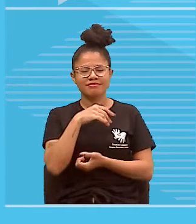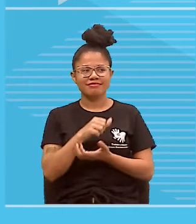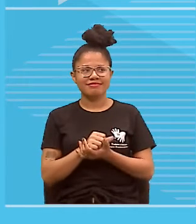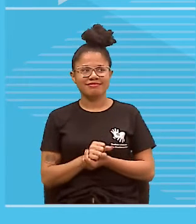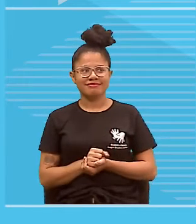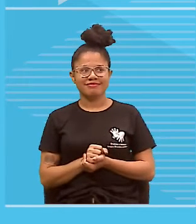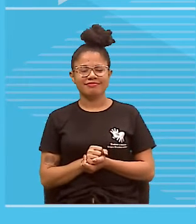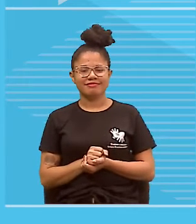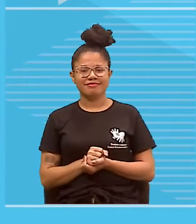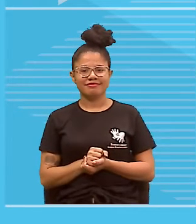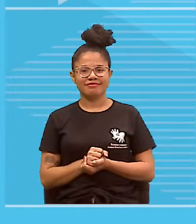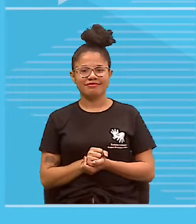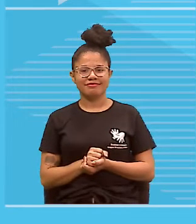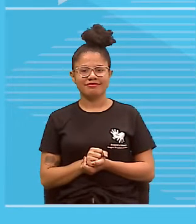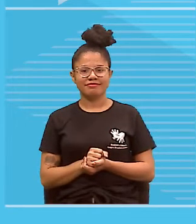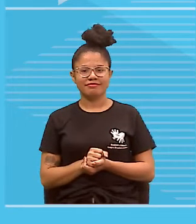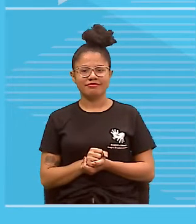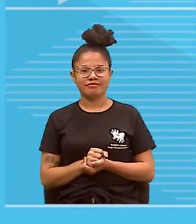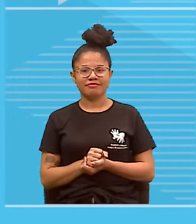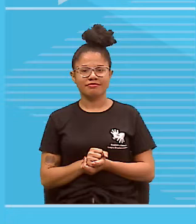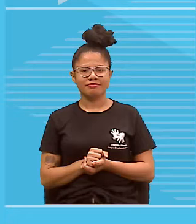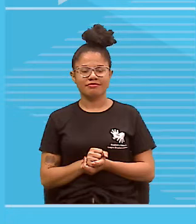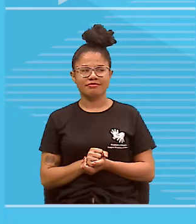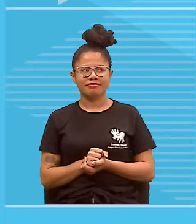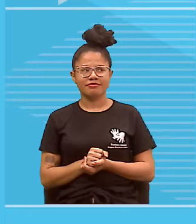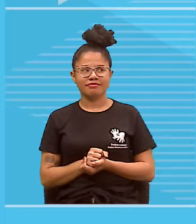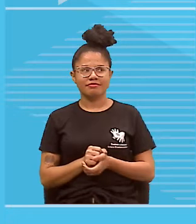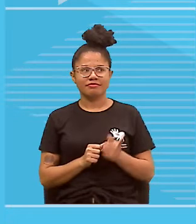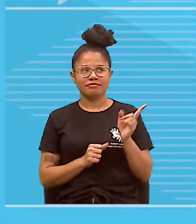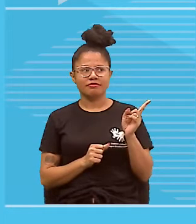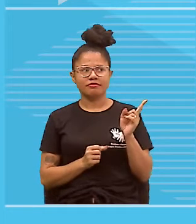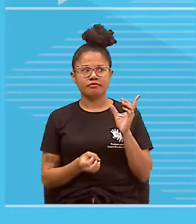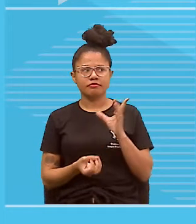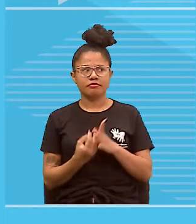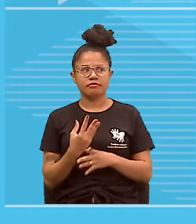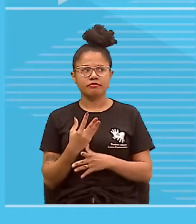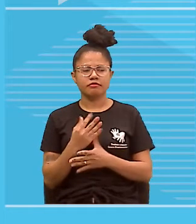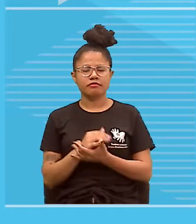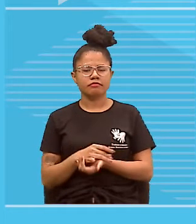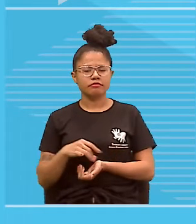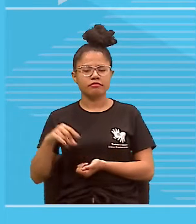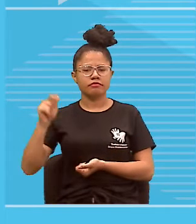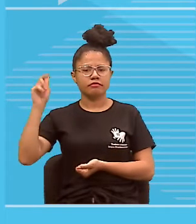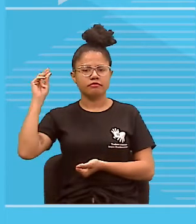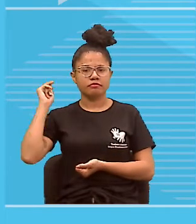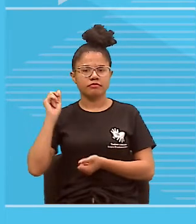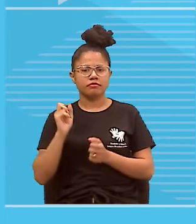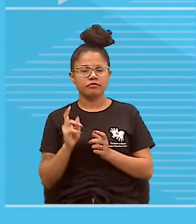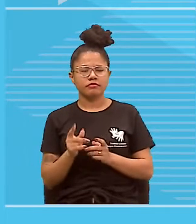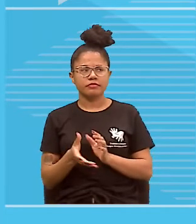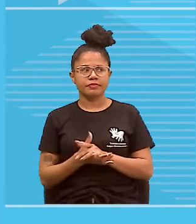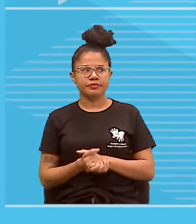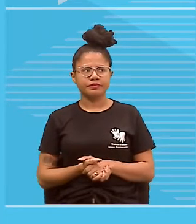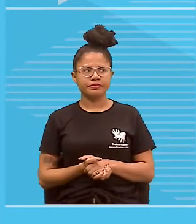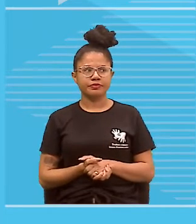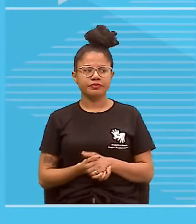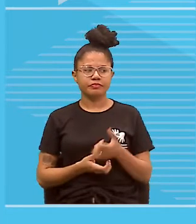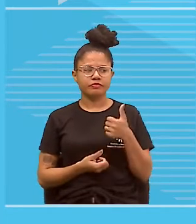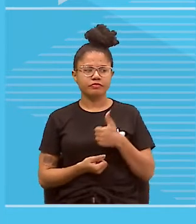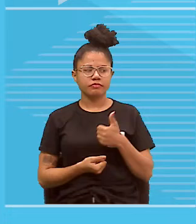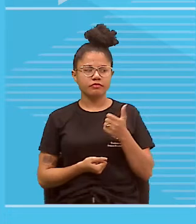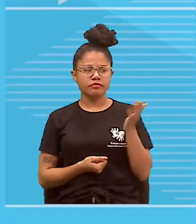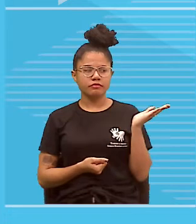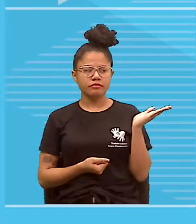animal Tá certo então ele tá aqui ó nesse grupo que surgiu muito tempo atrás os primeiros artrópodes